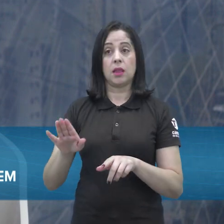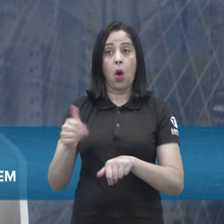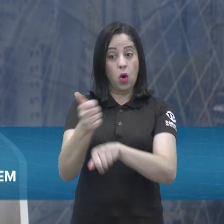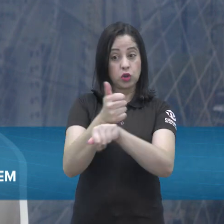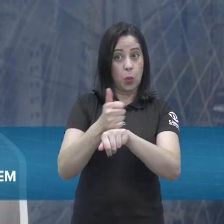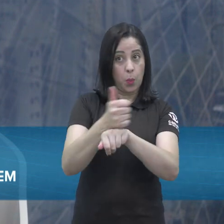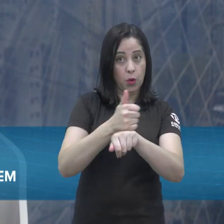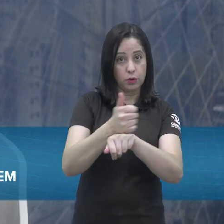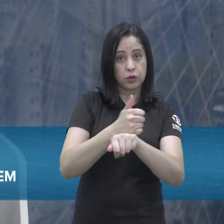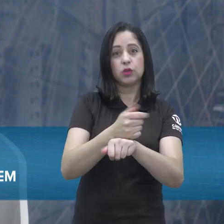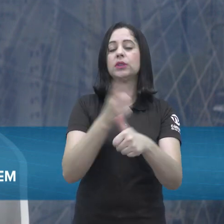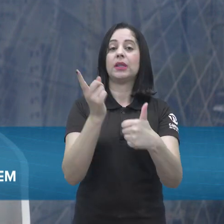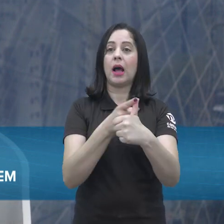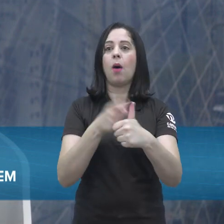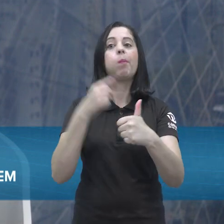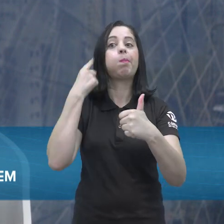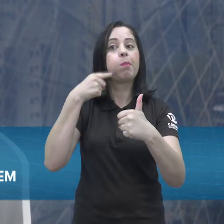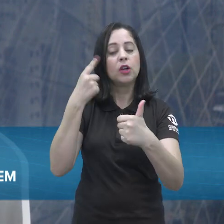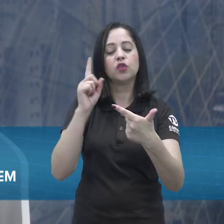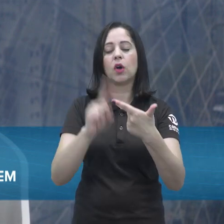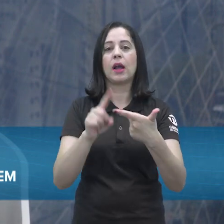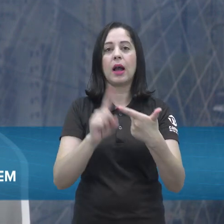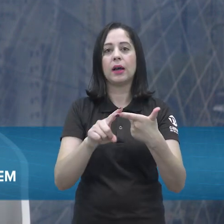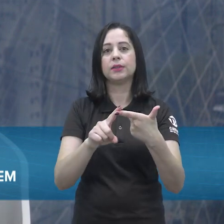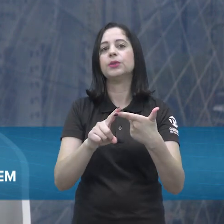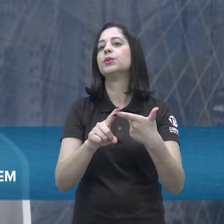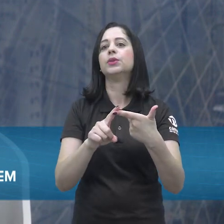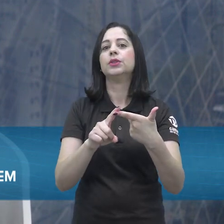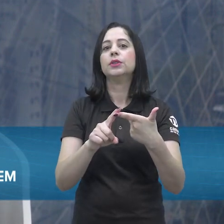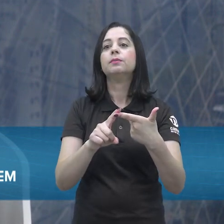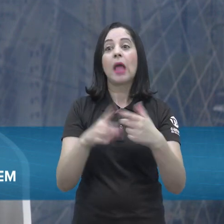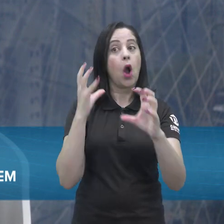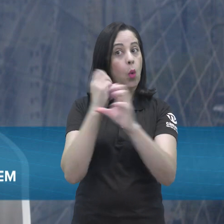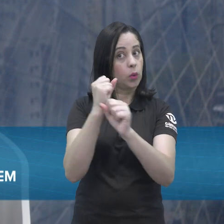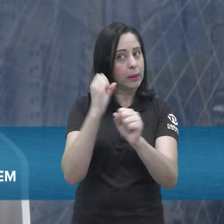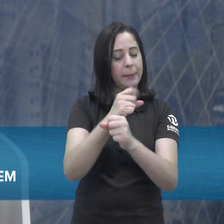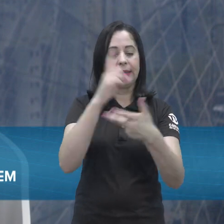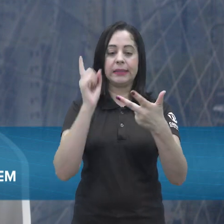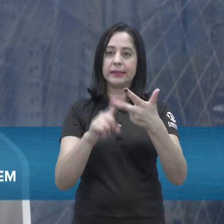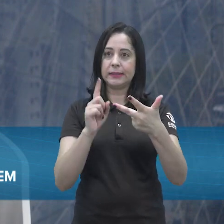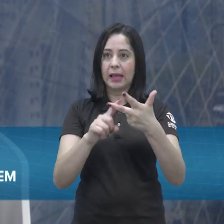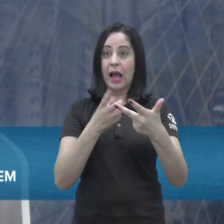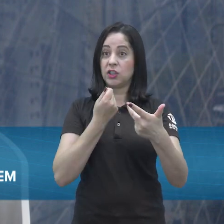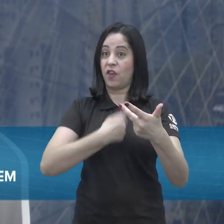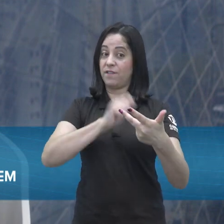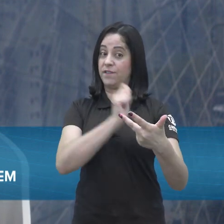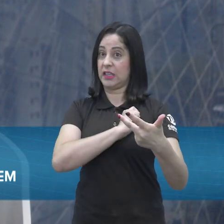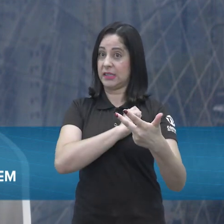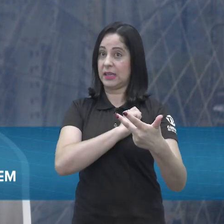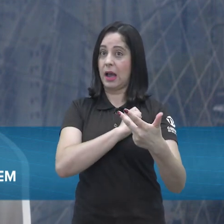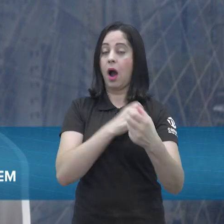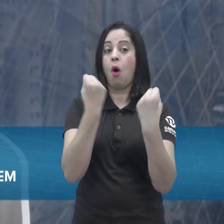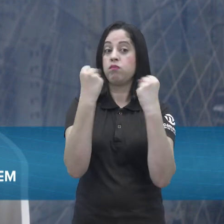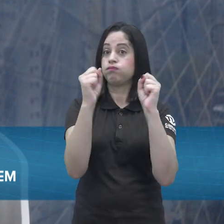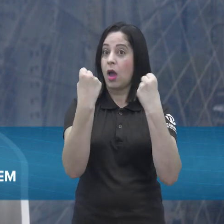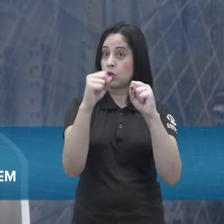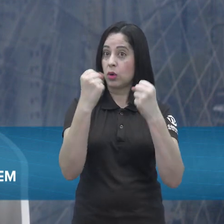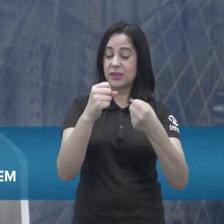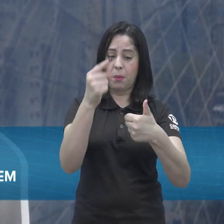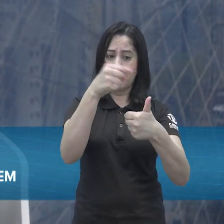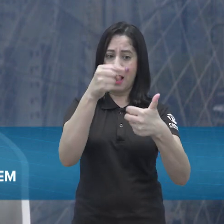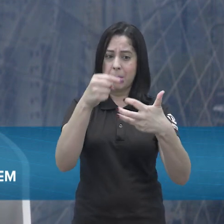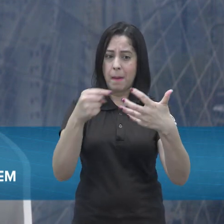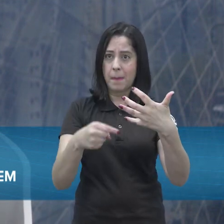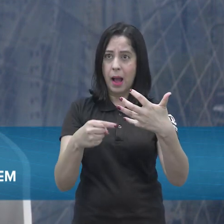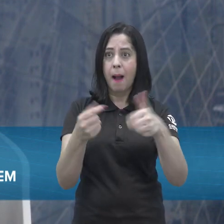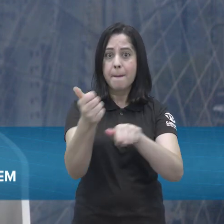dos profissionais da área. Você colocou advocacia, eu traria também contabilidade, fiscal, educação física. São